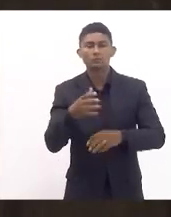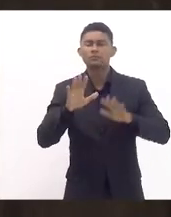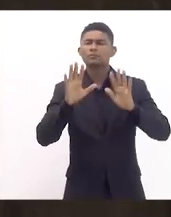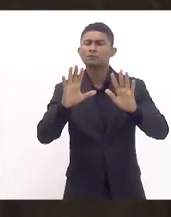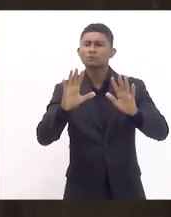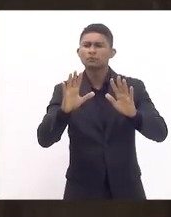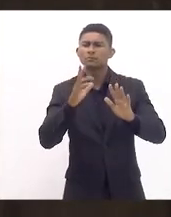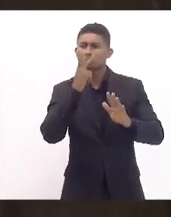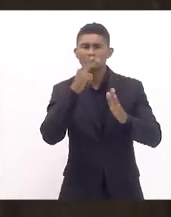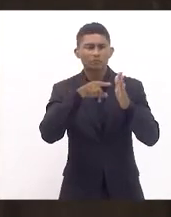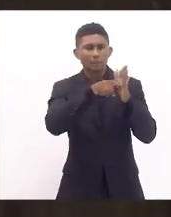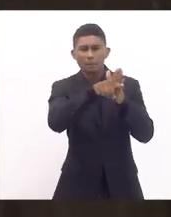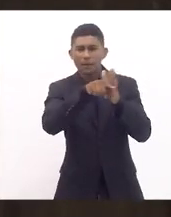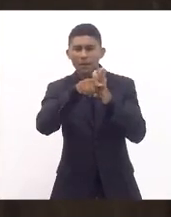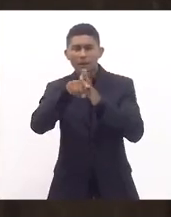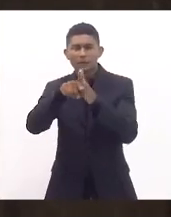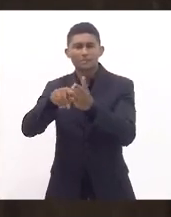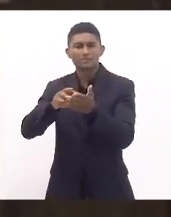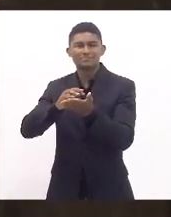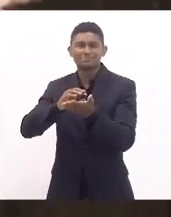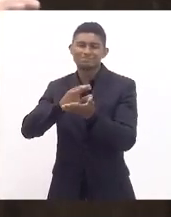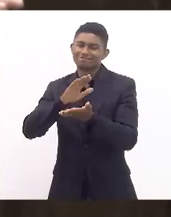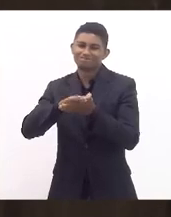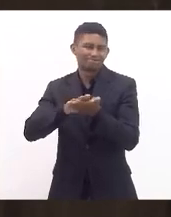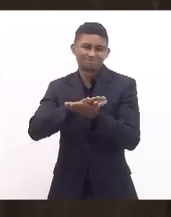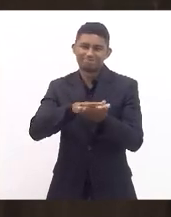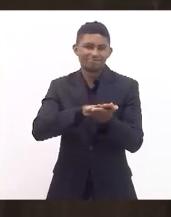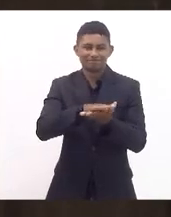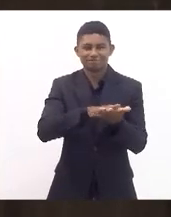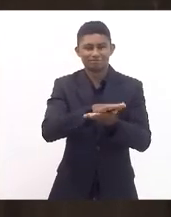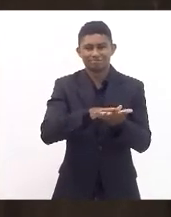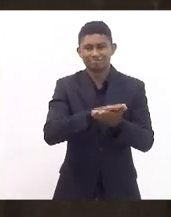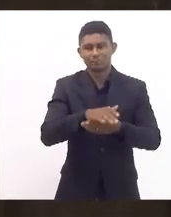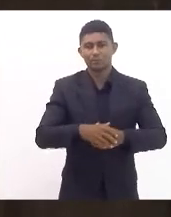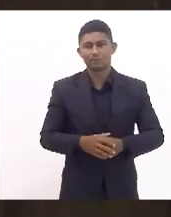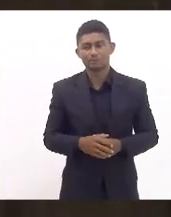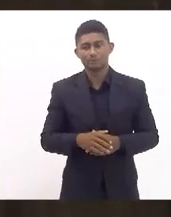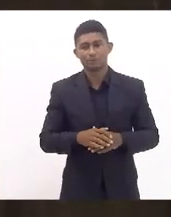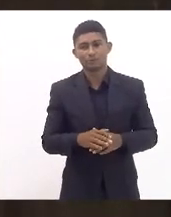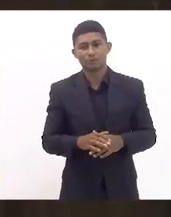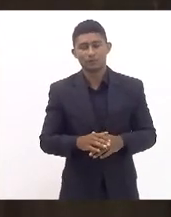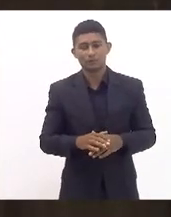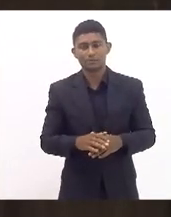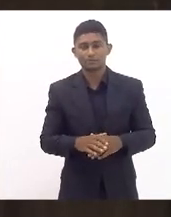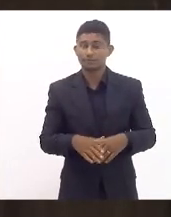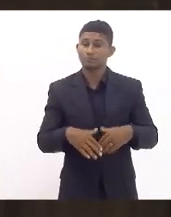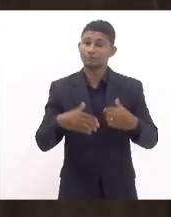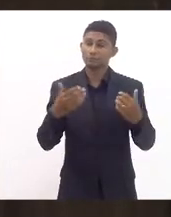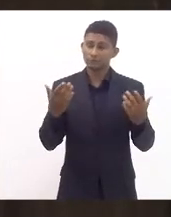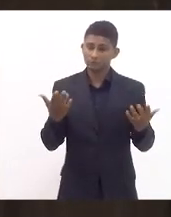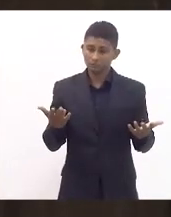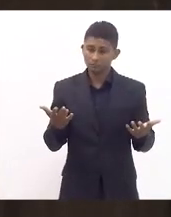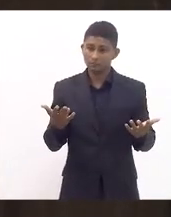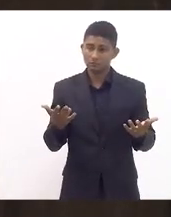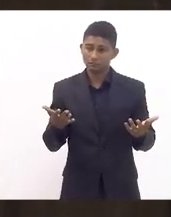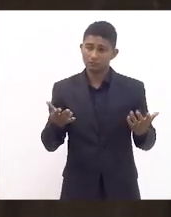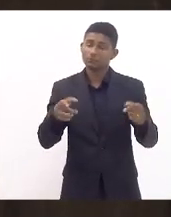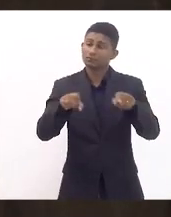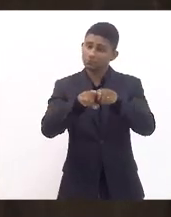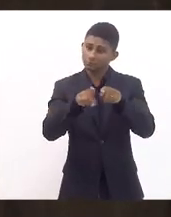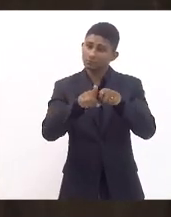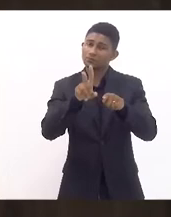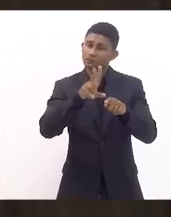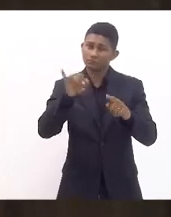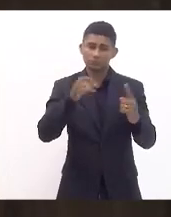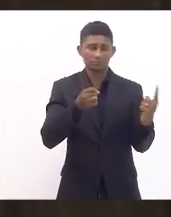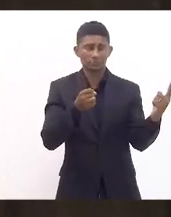análise do que continha o serviço da dívida. Da consolidação, né? Então, mas que também vai trabalhar conosco